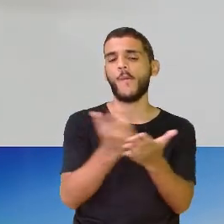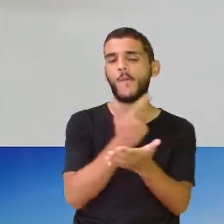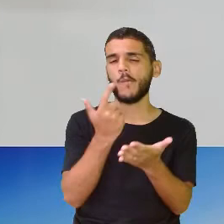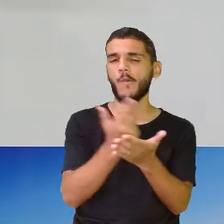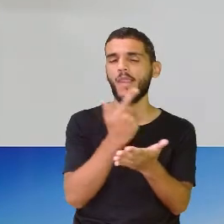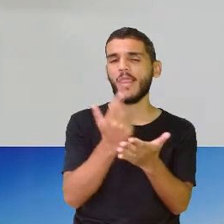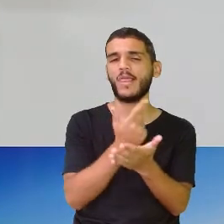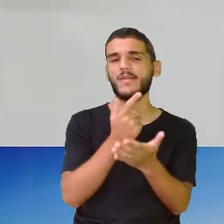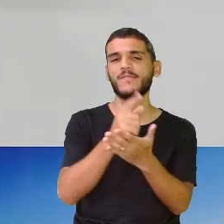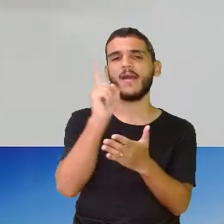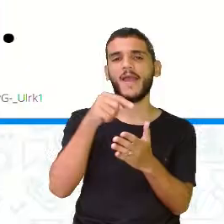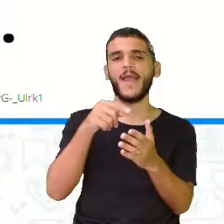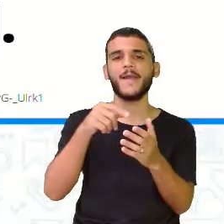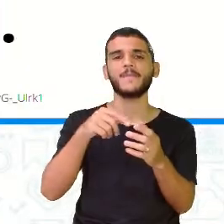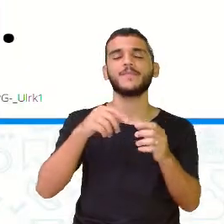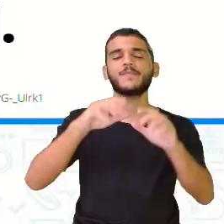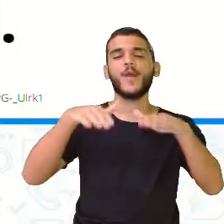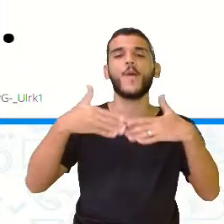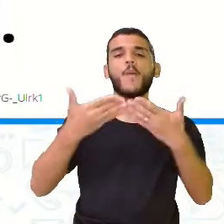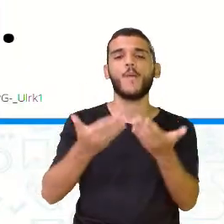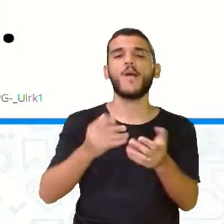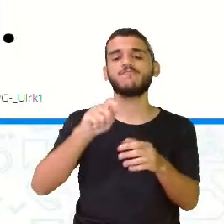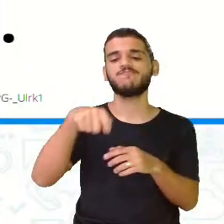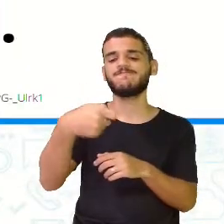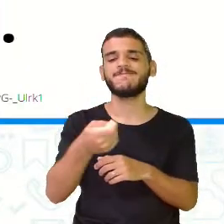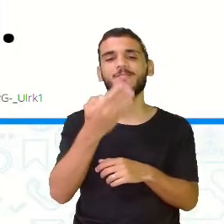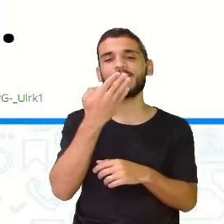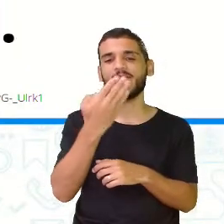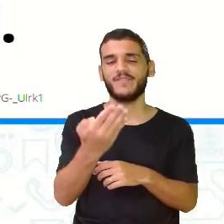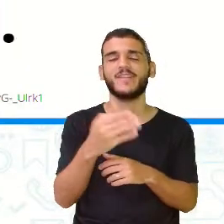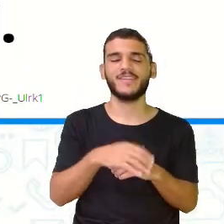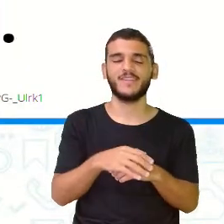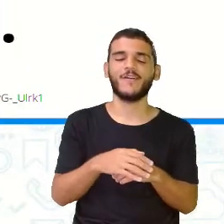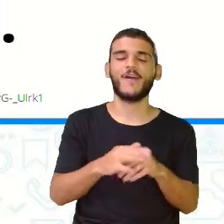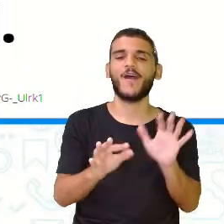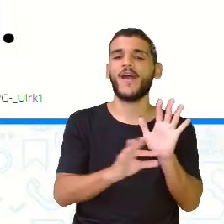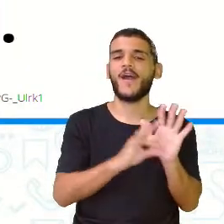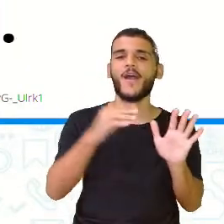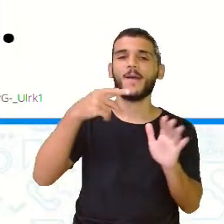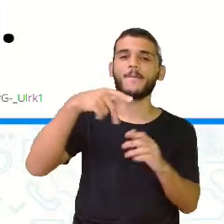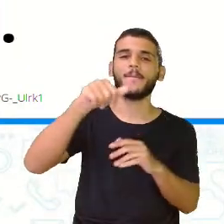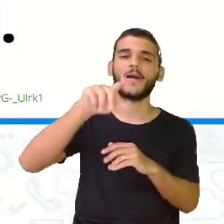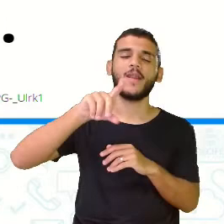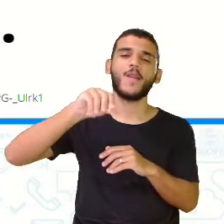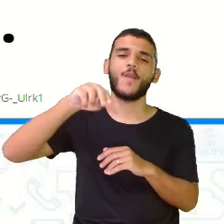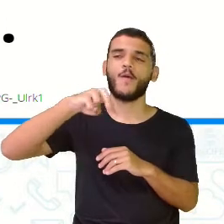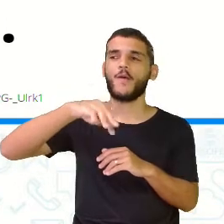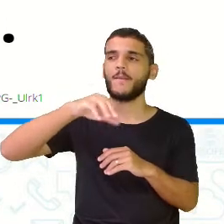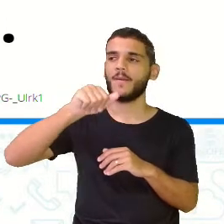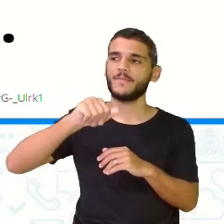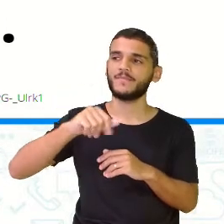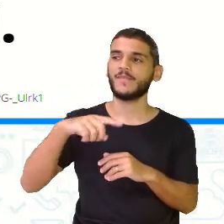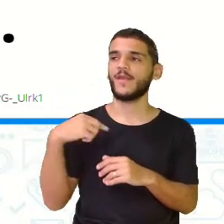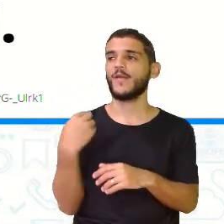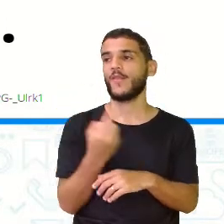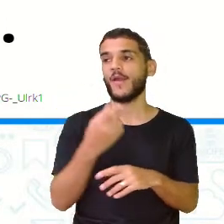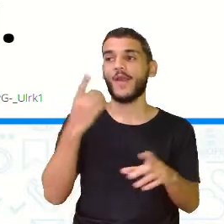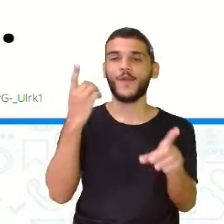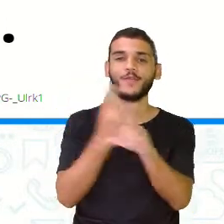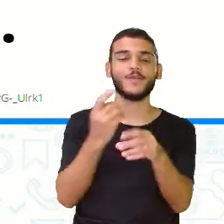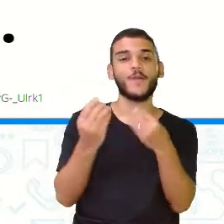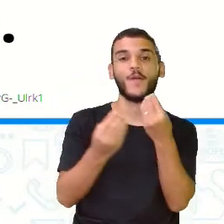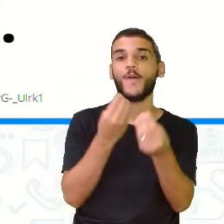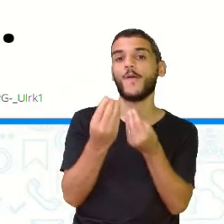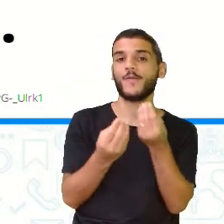Aloma, a editora é Bambuzinho e a edição é a primeira. E onde é que a gente encontra? Lá, na árvore de livro, viu?